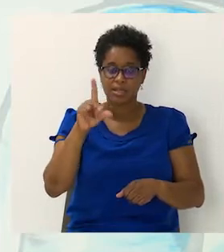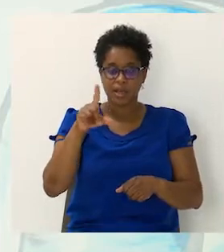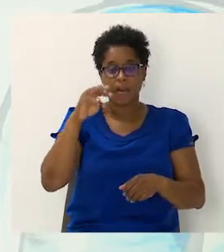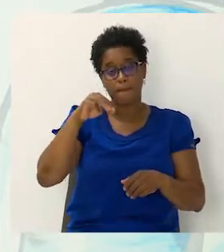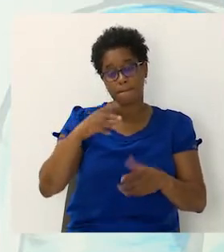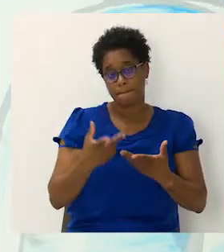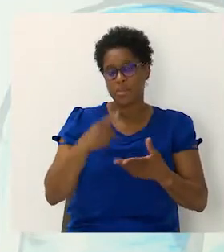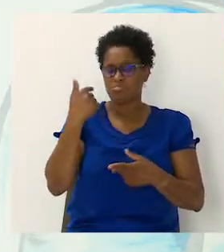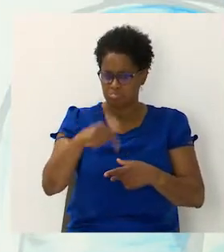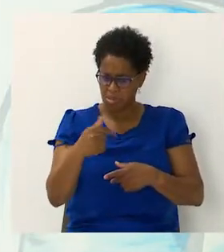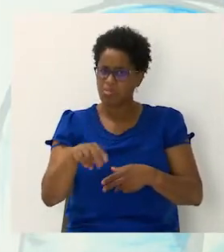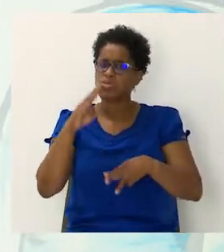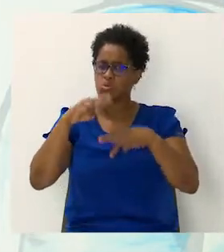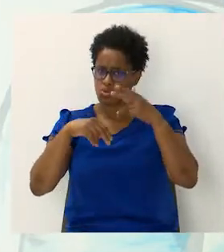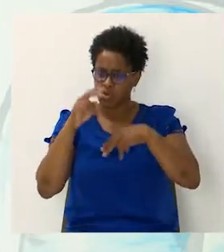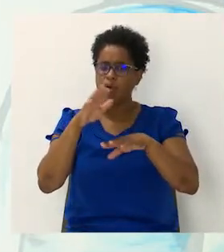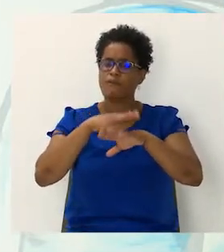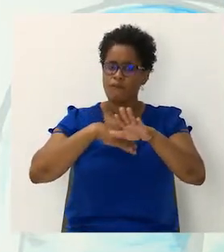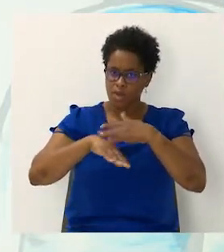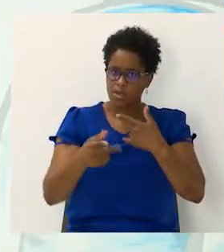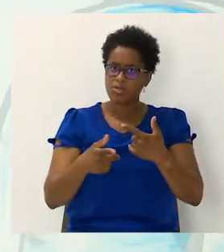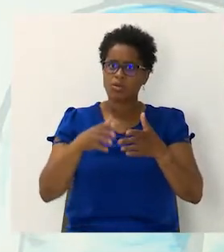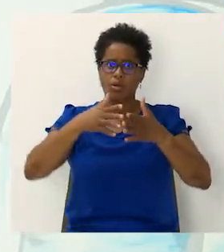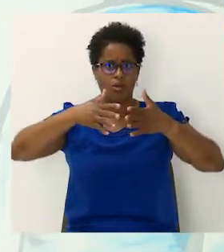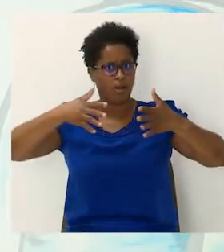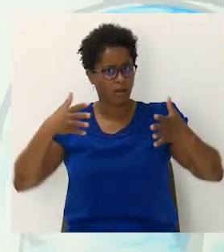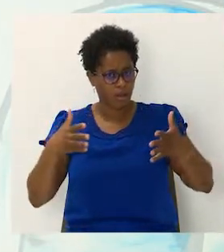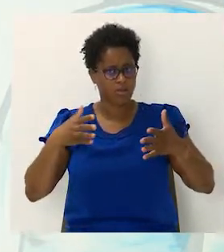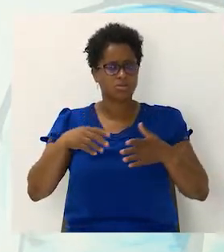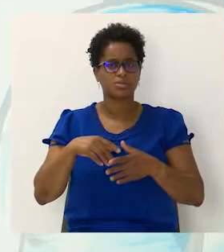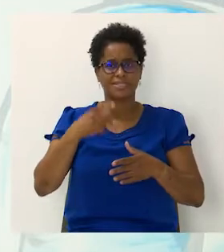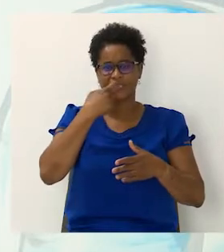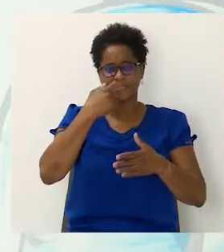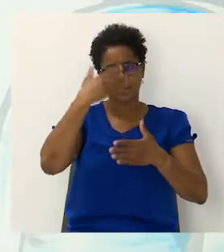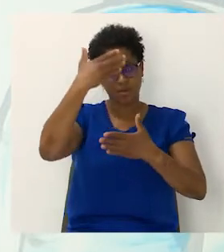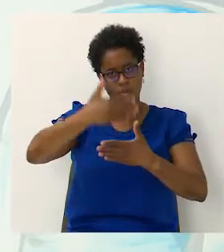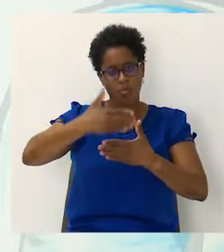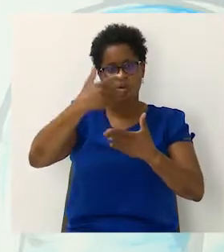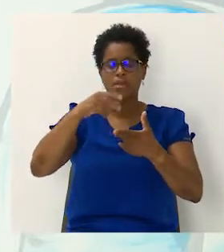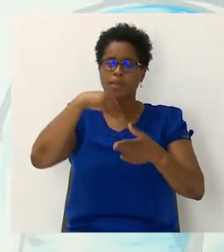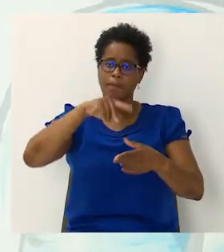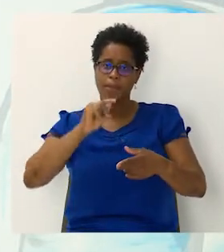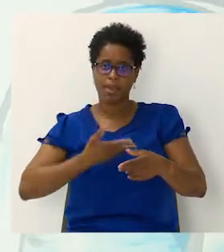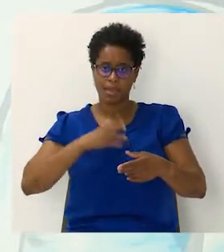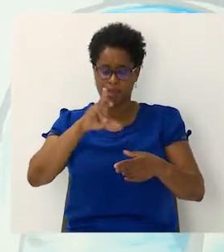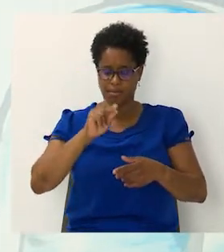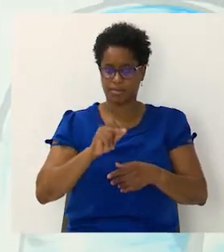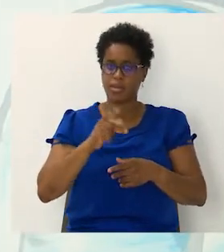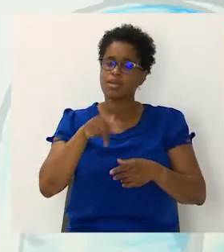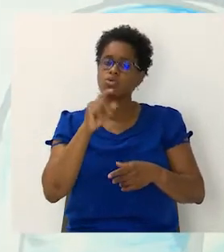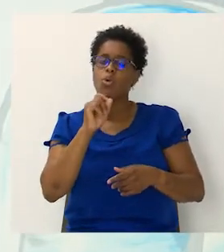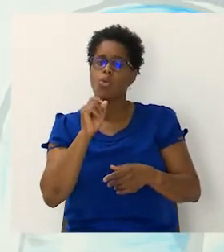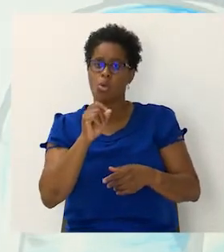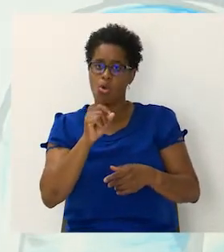temos construções feitas com grandes blocos de pedra. É isso que nós chamamos de